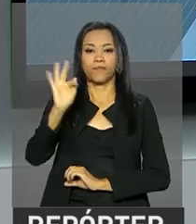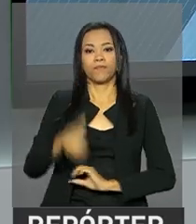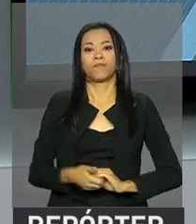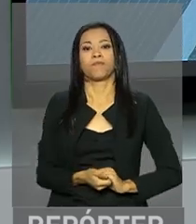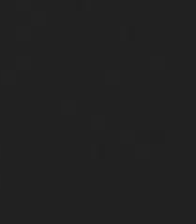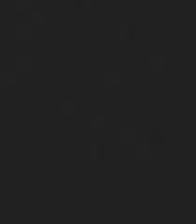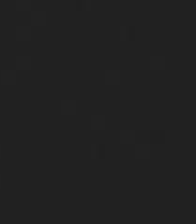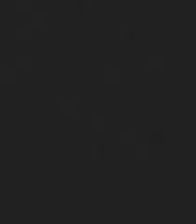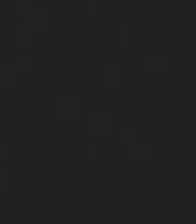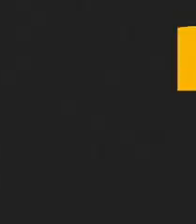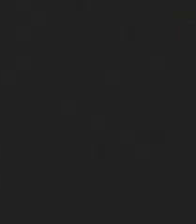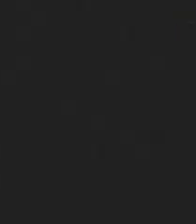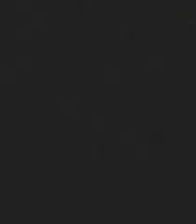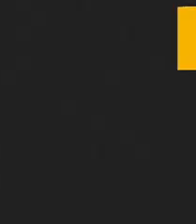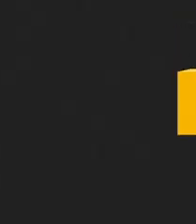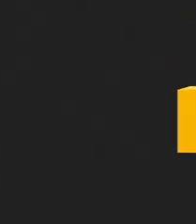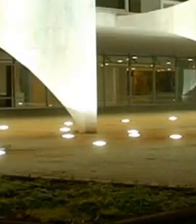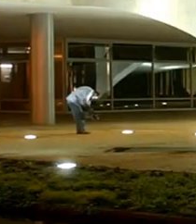federal.